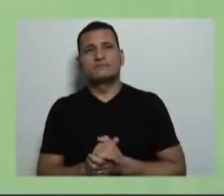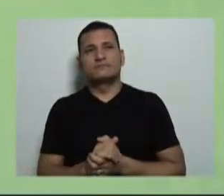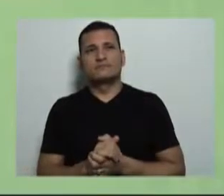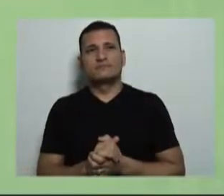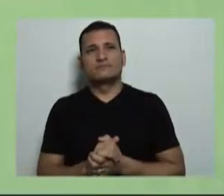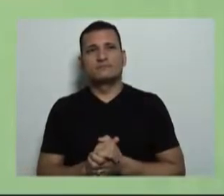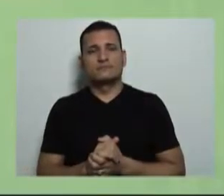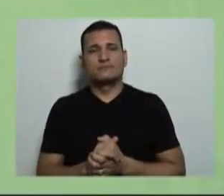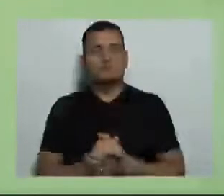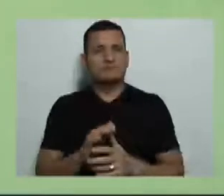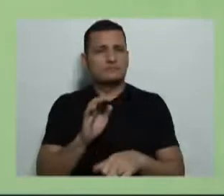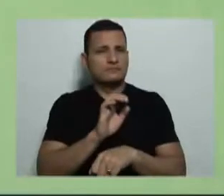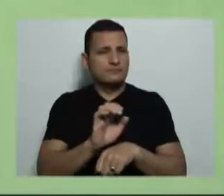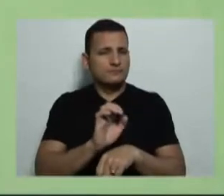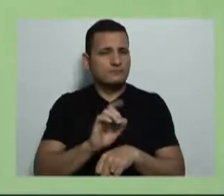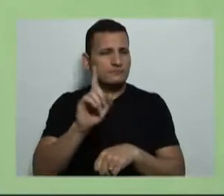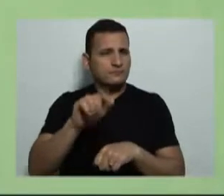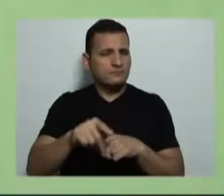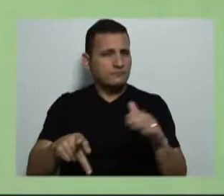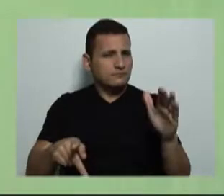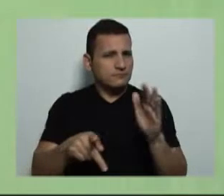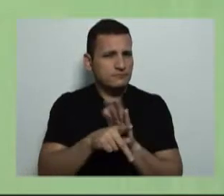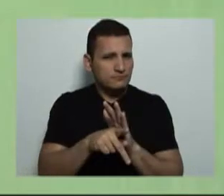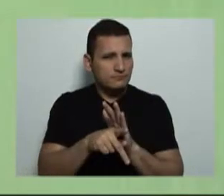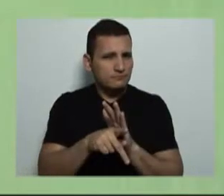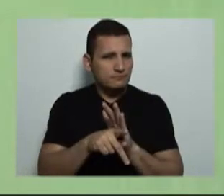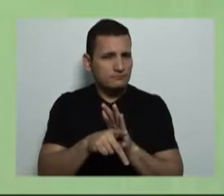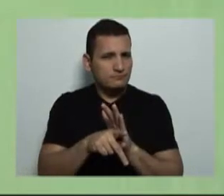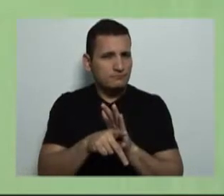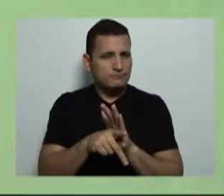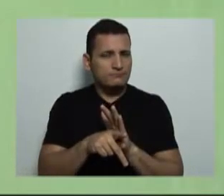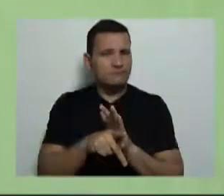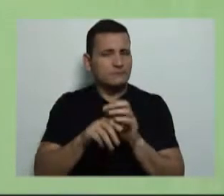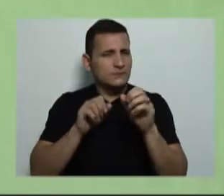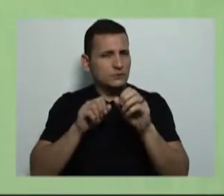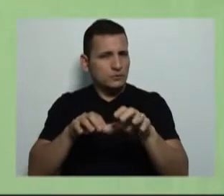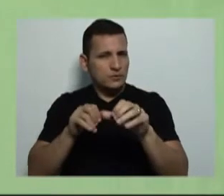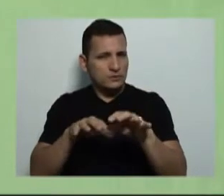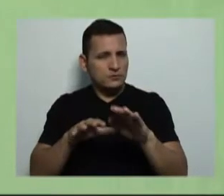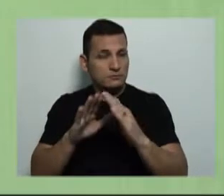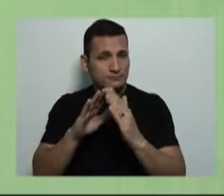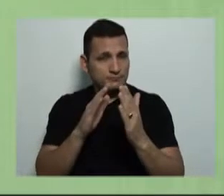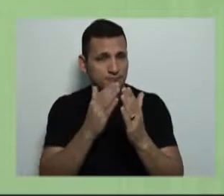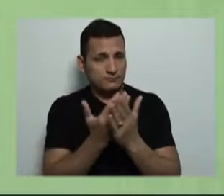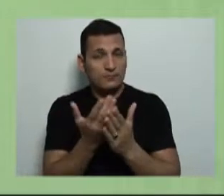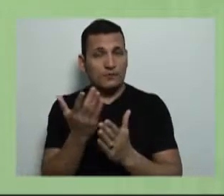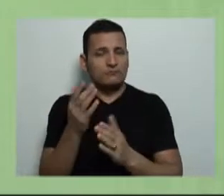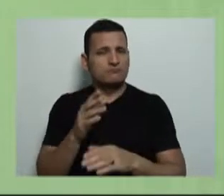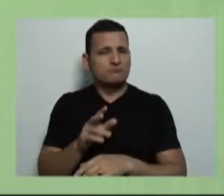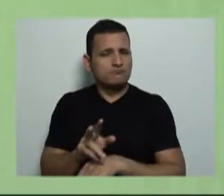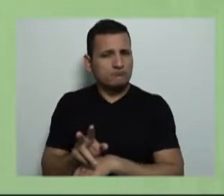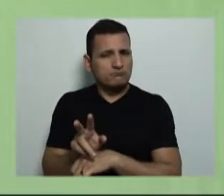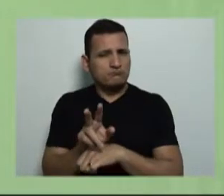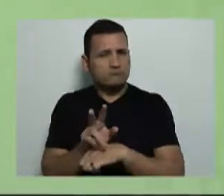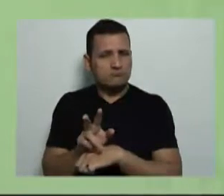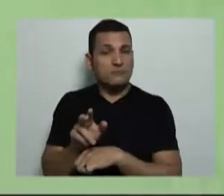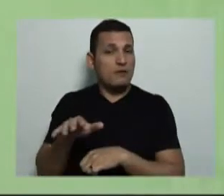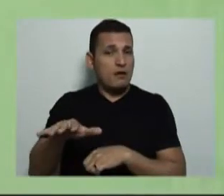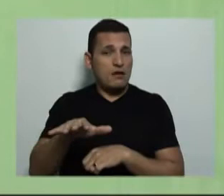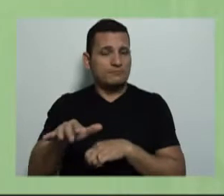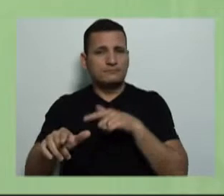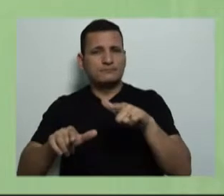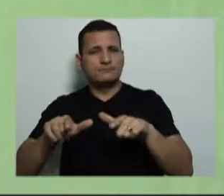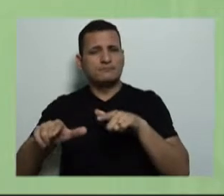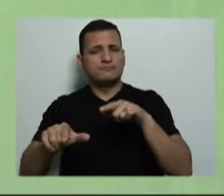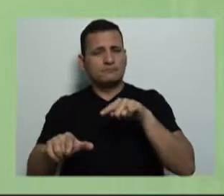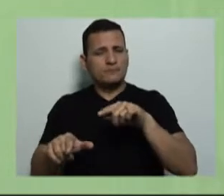ato educativo escolar supervisionado, desenvolvido no ambiente de trabalho, que visa a